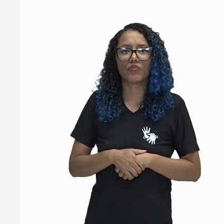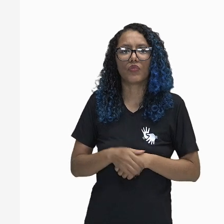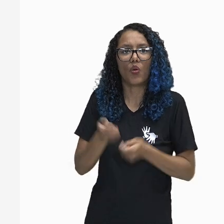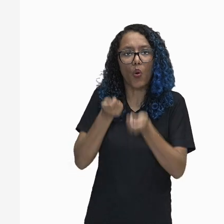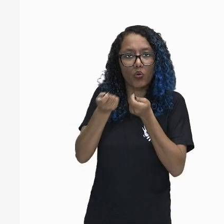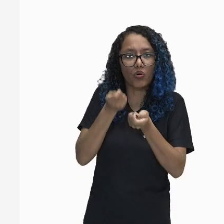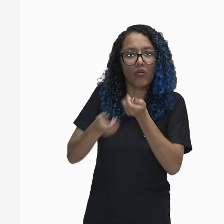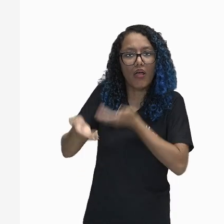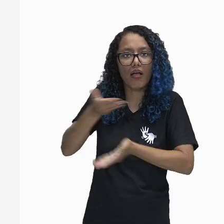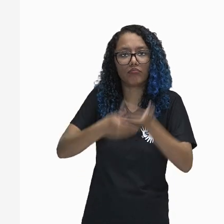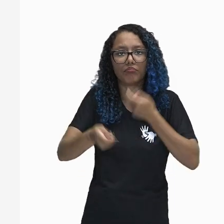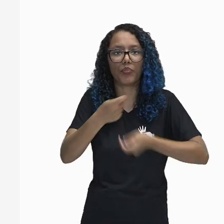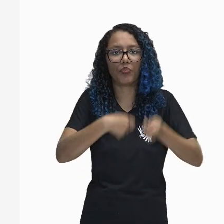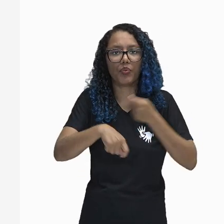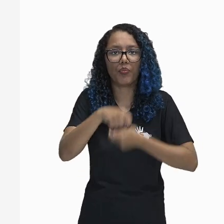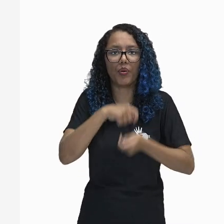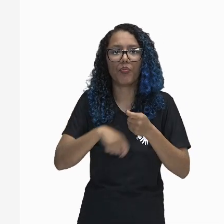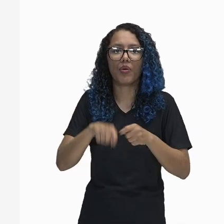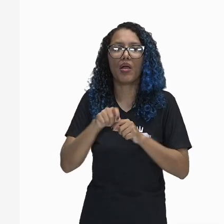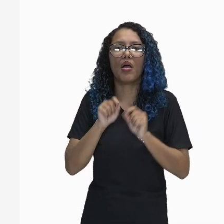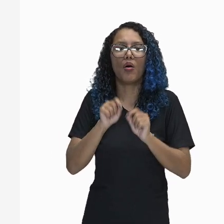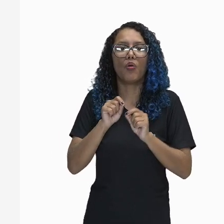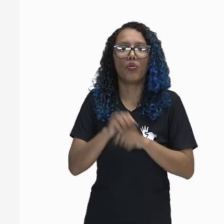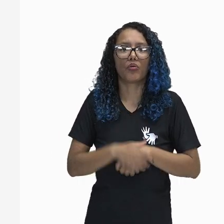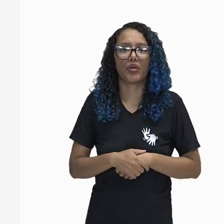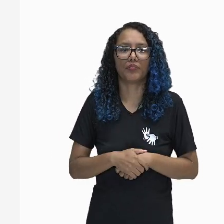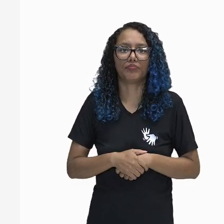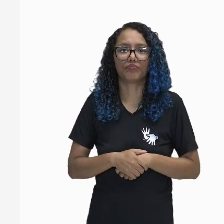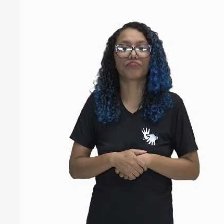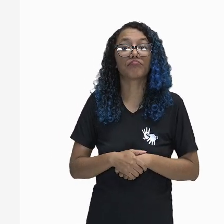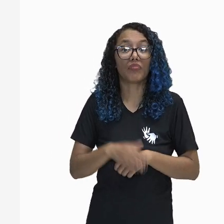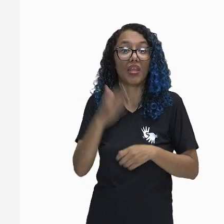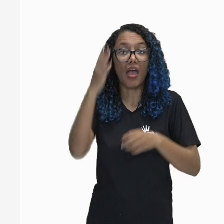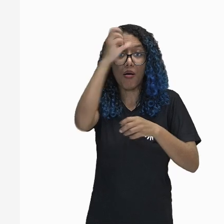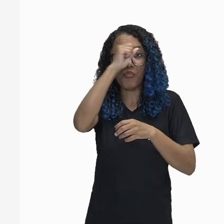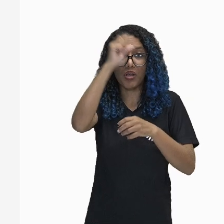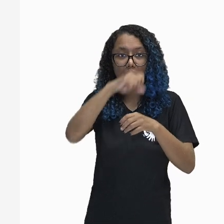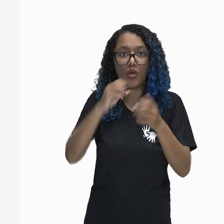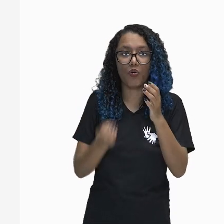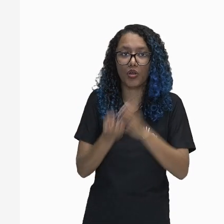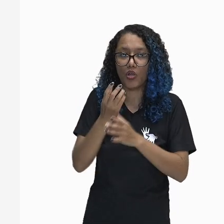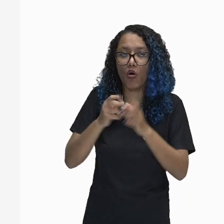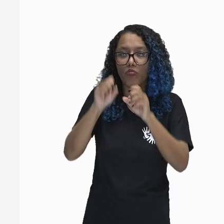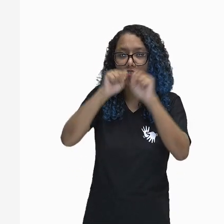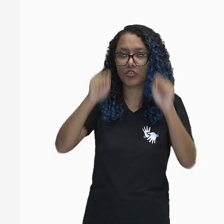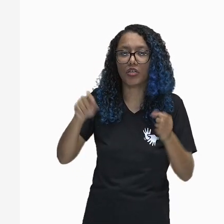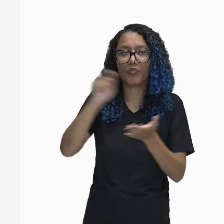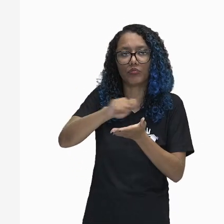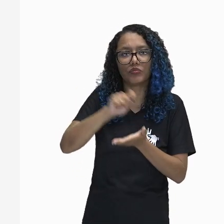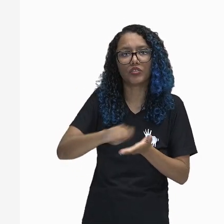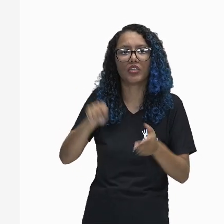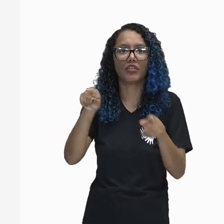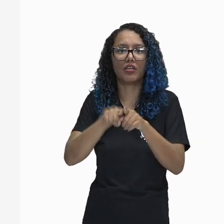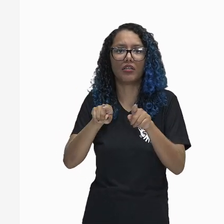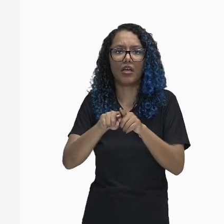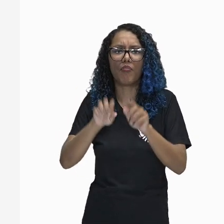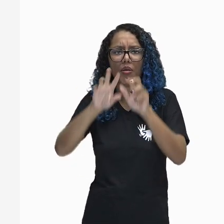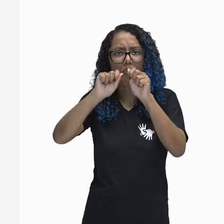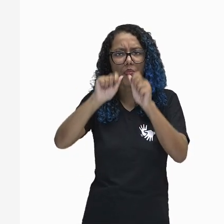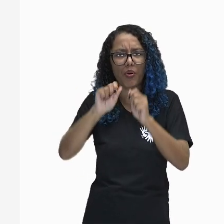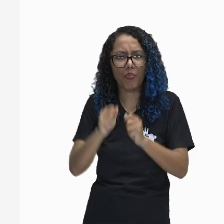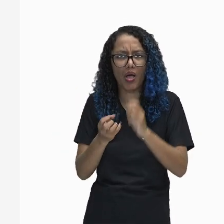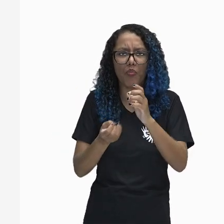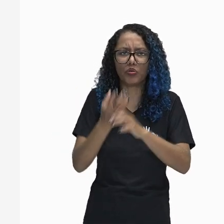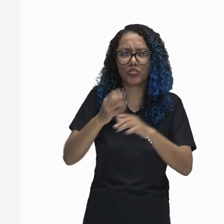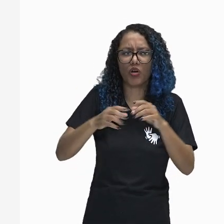a cerâmica e a produção de tecidos e a metalurgia. Seus artesãos fabricavam machados,